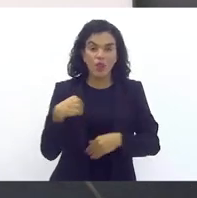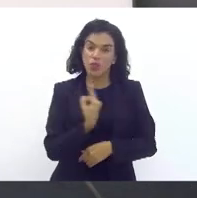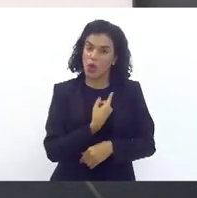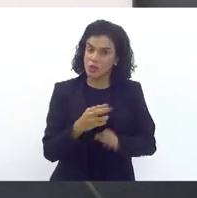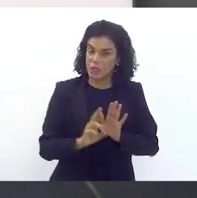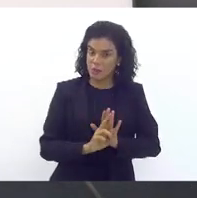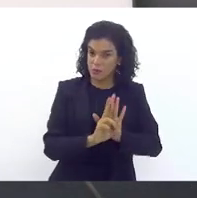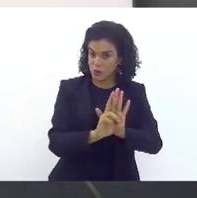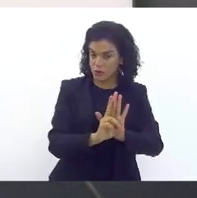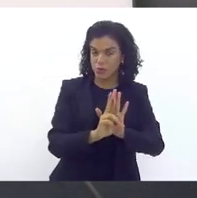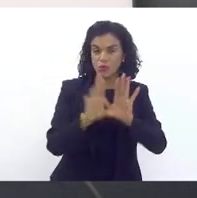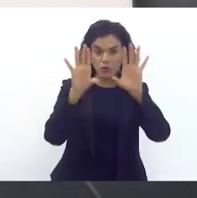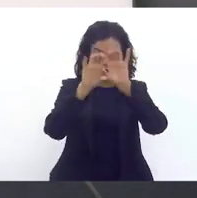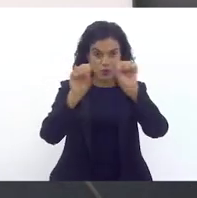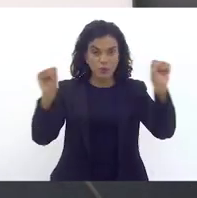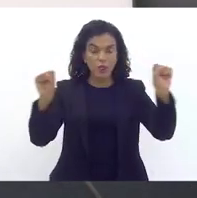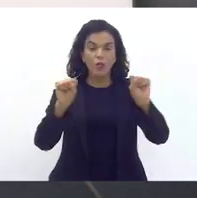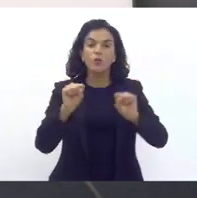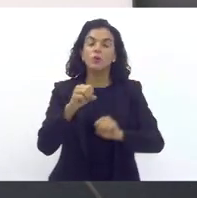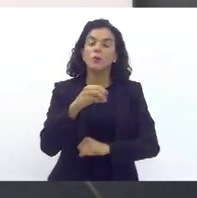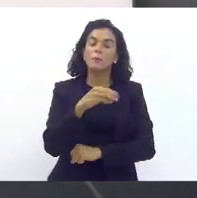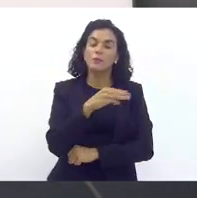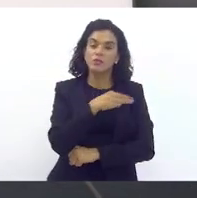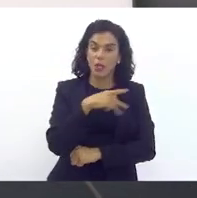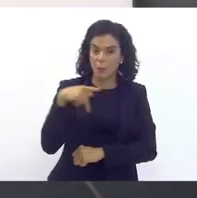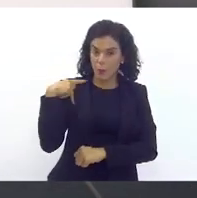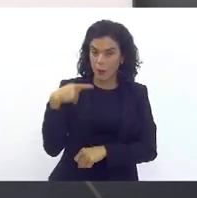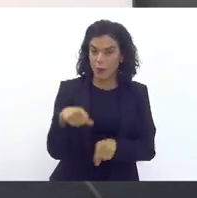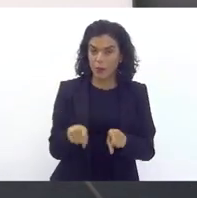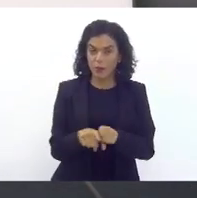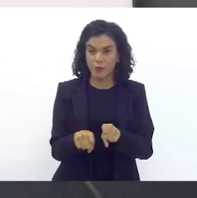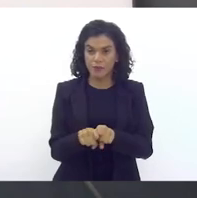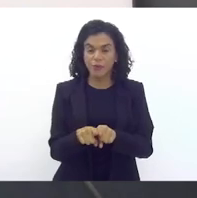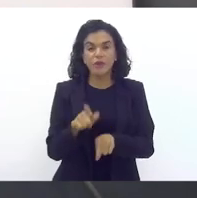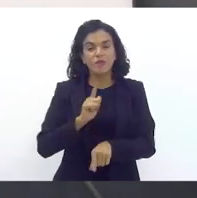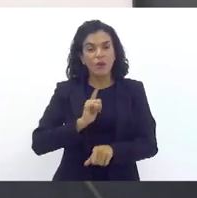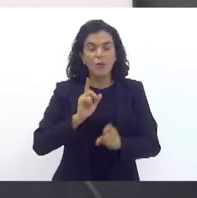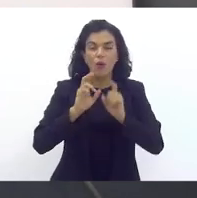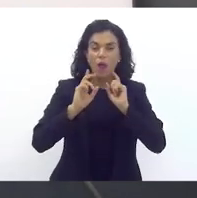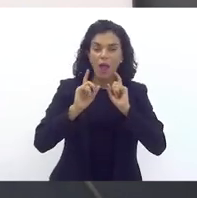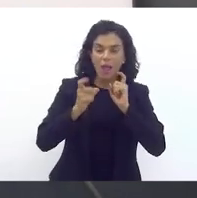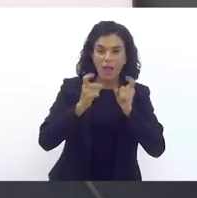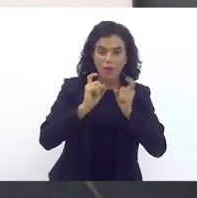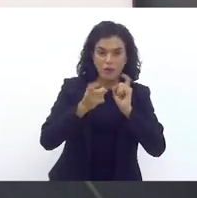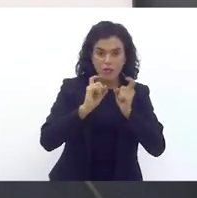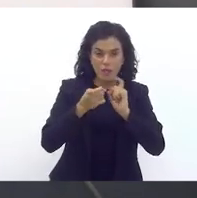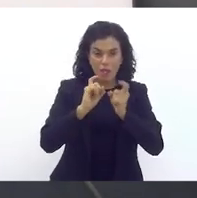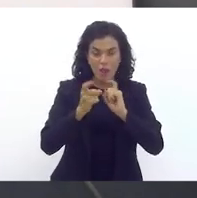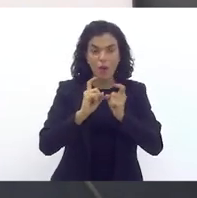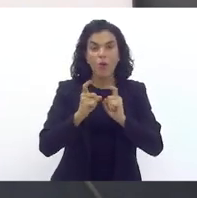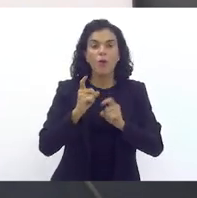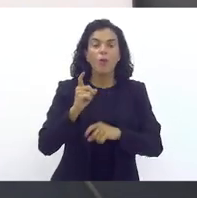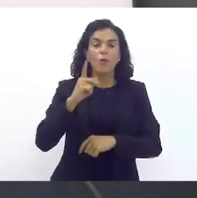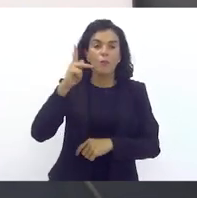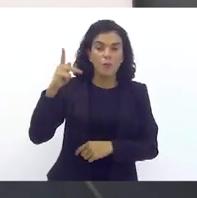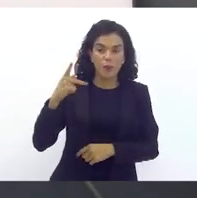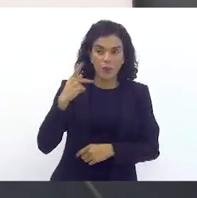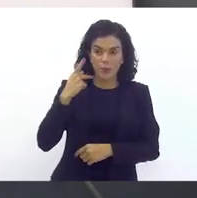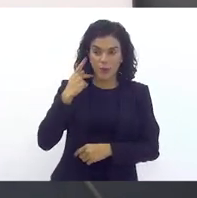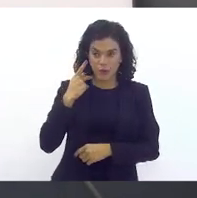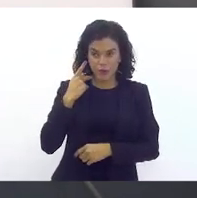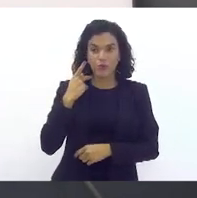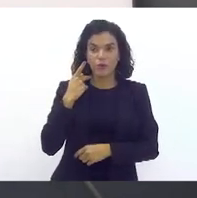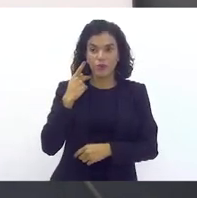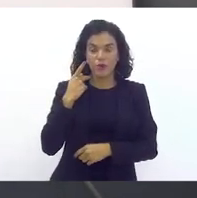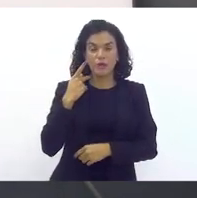representação para o Ministério Público, pelo Conselho Estadual de Saúde, e tivemos uma reunião com a Patrícia Vilela, promotora da primeira tutela coletiva